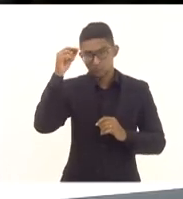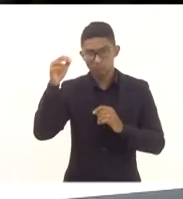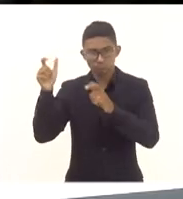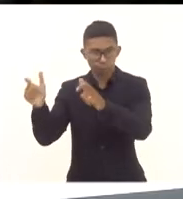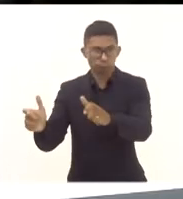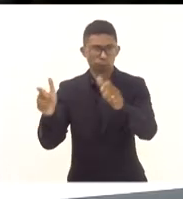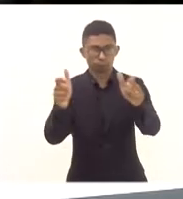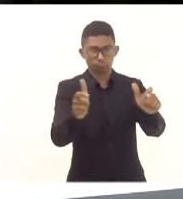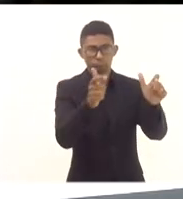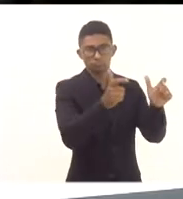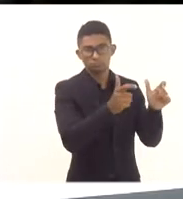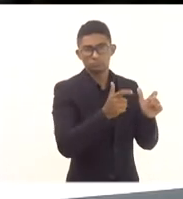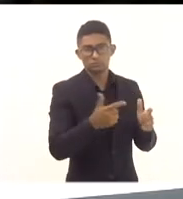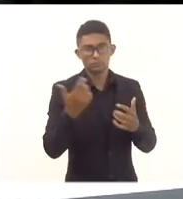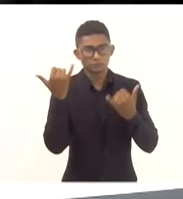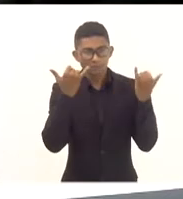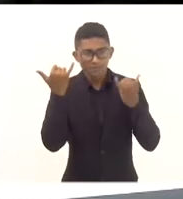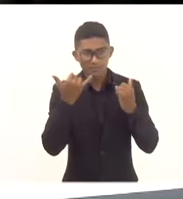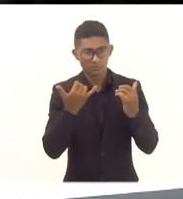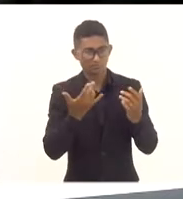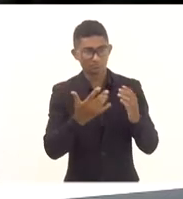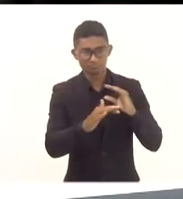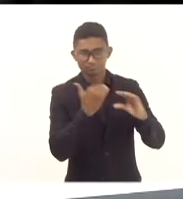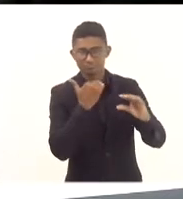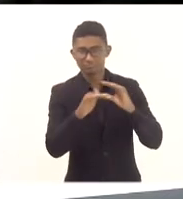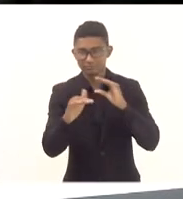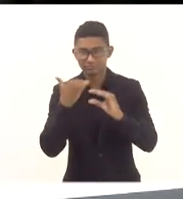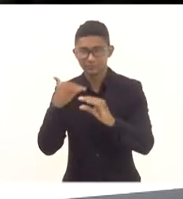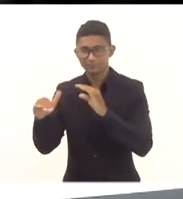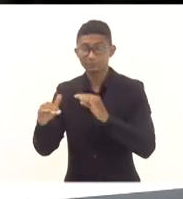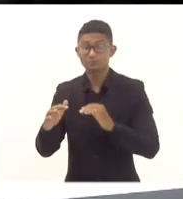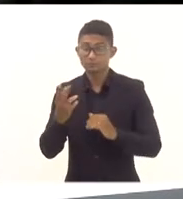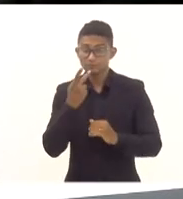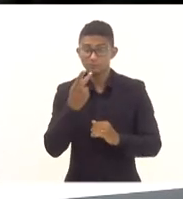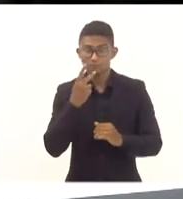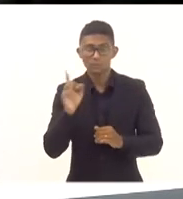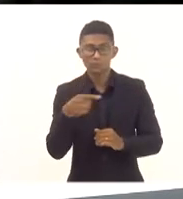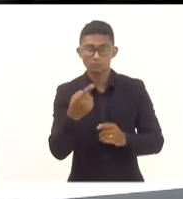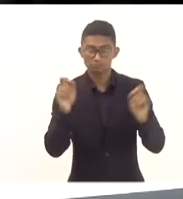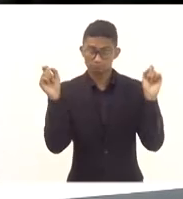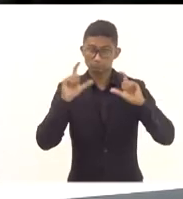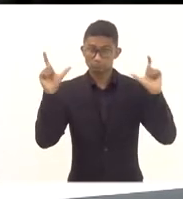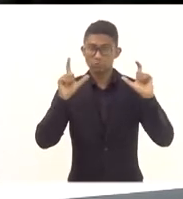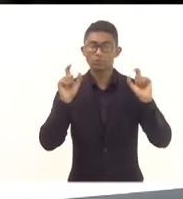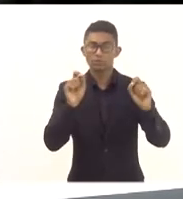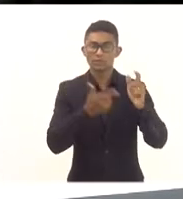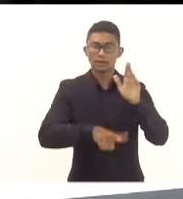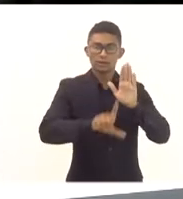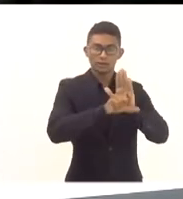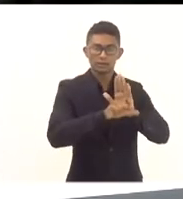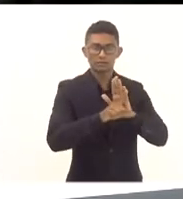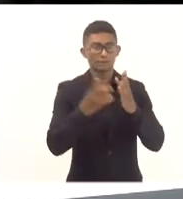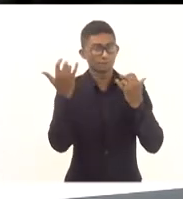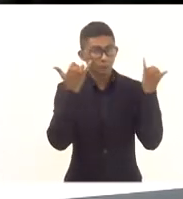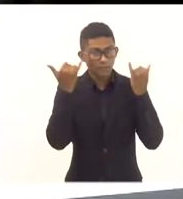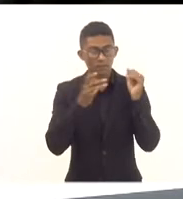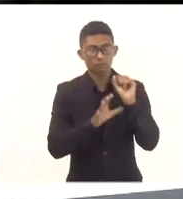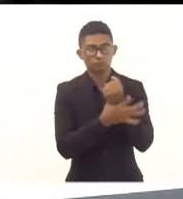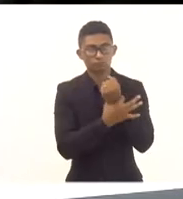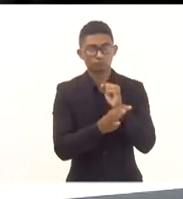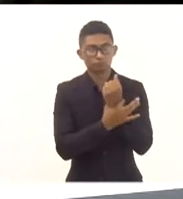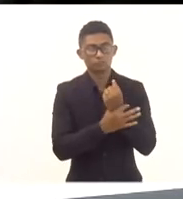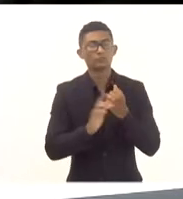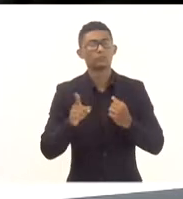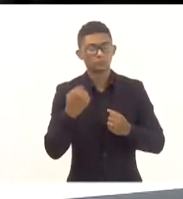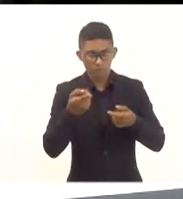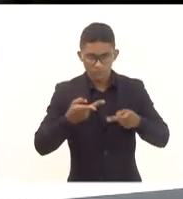como a gente eu falei anteriormente a gente está sempre atento a lei geral de proteção de dados né então a gente faz esse